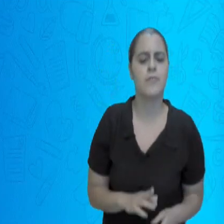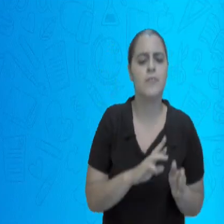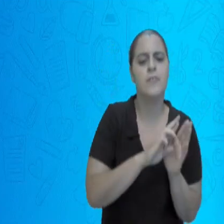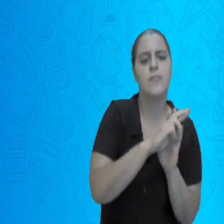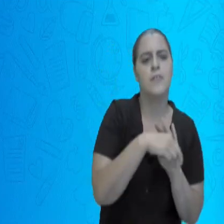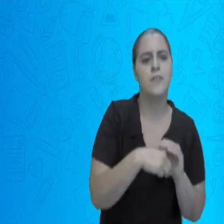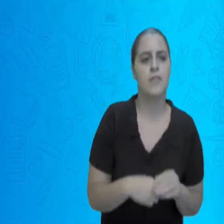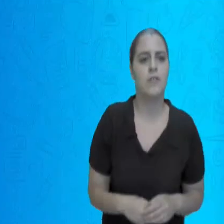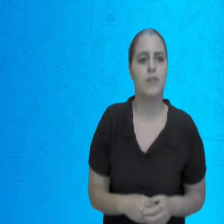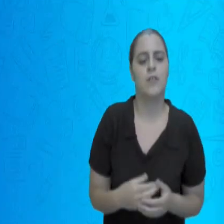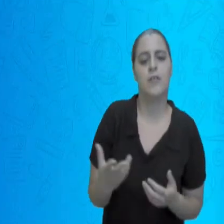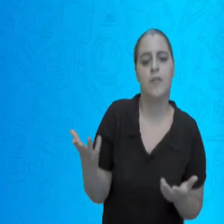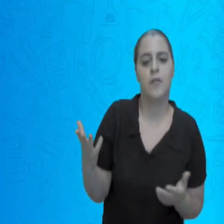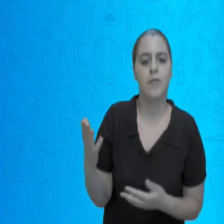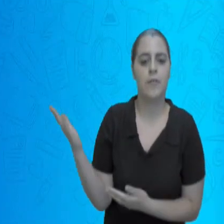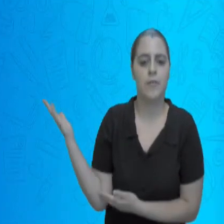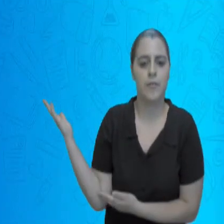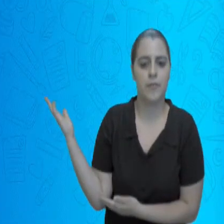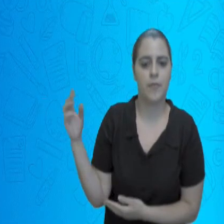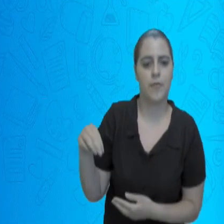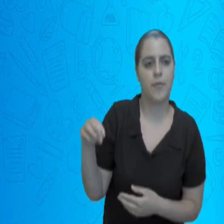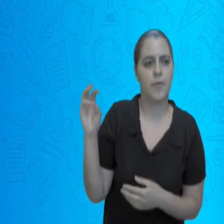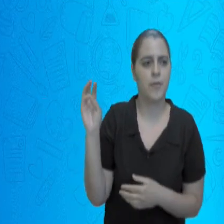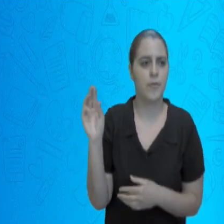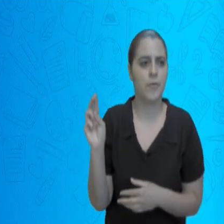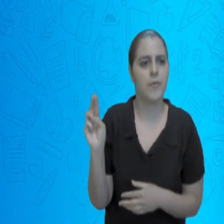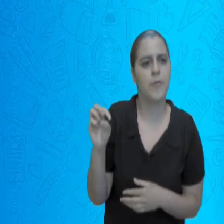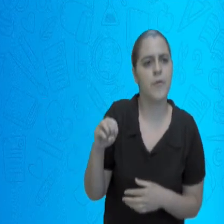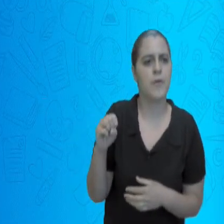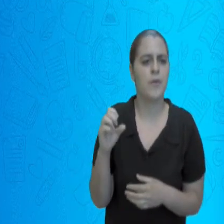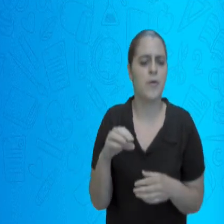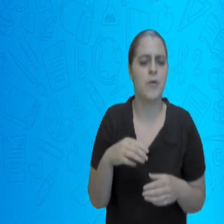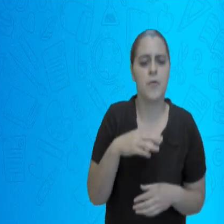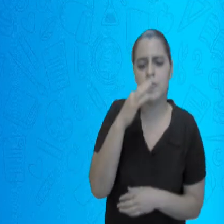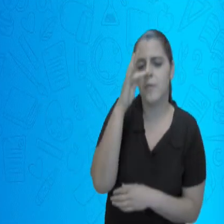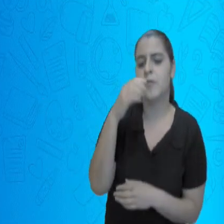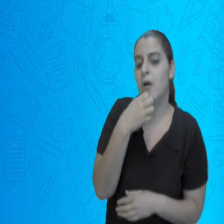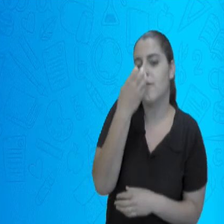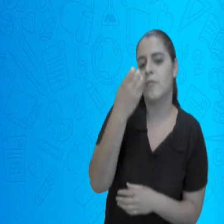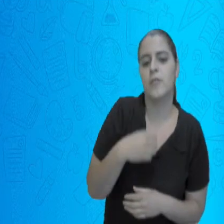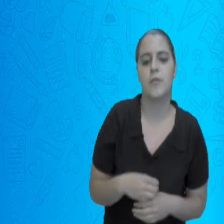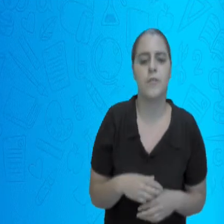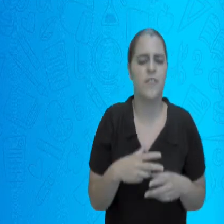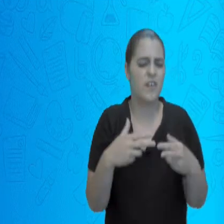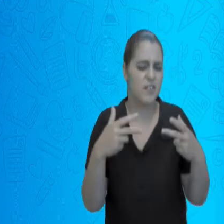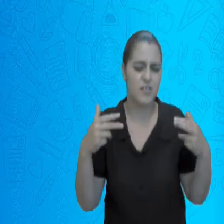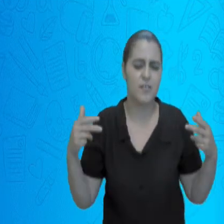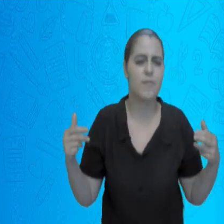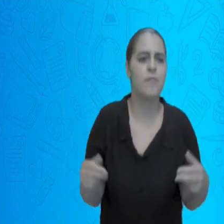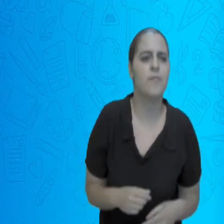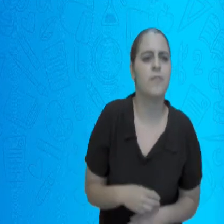São samambaias, musgos, plantas com frutos, pinheiros.